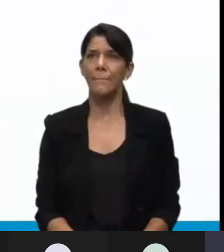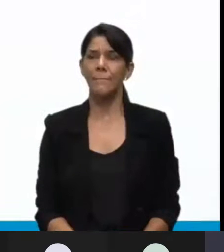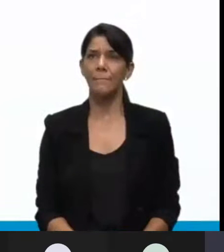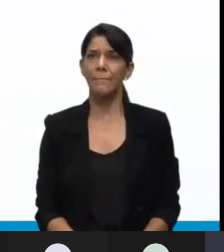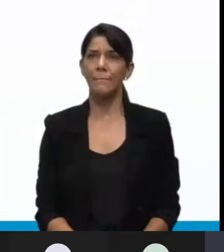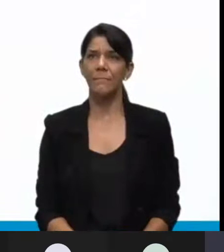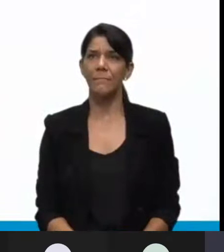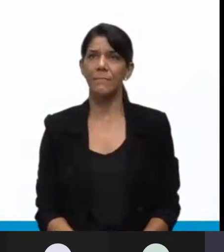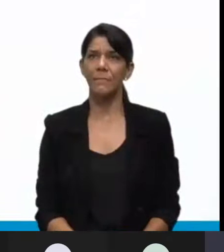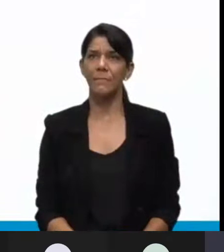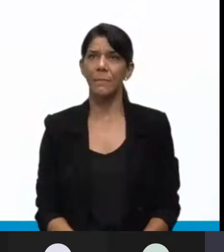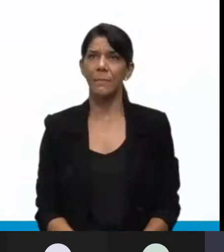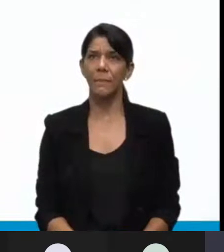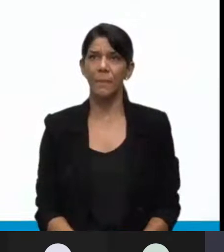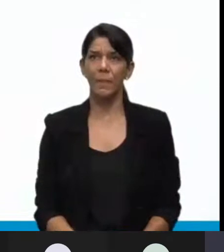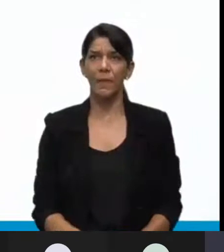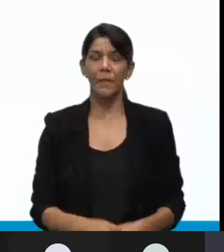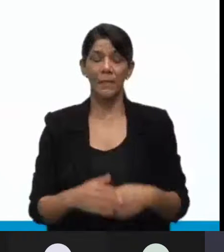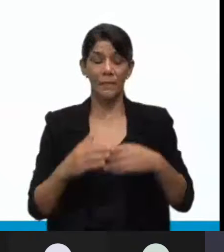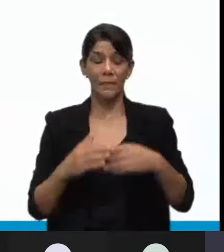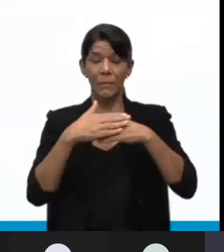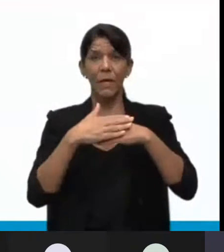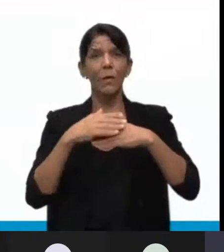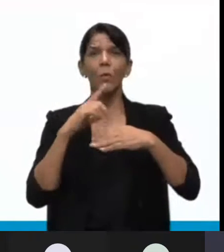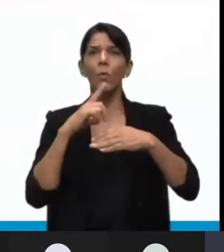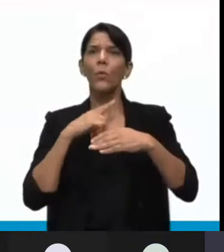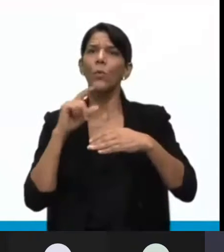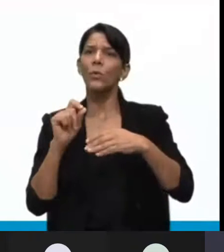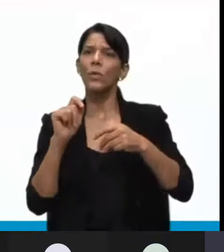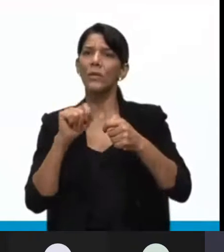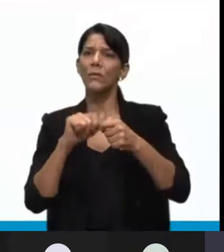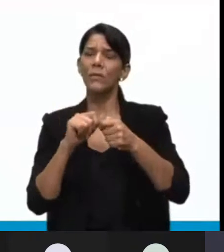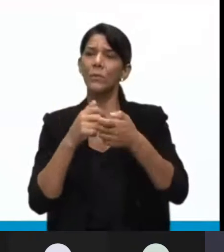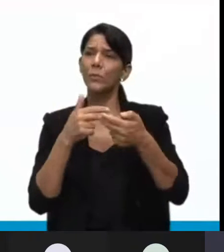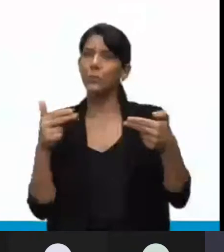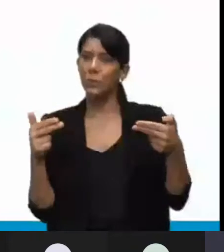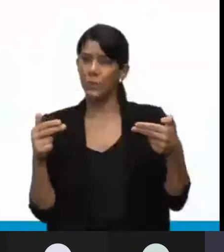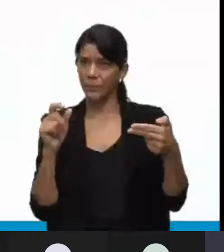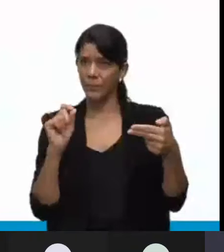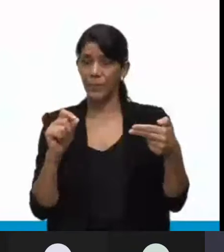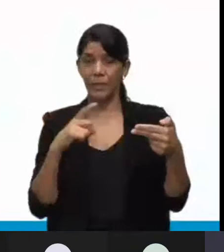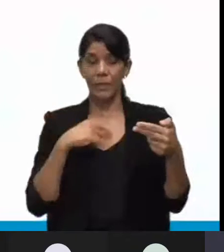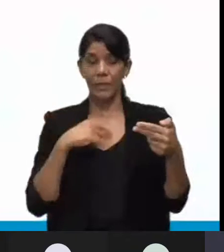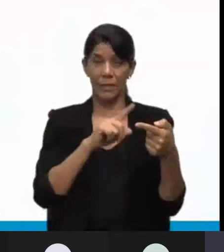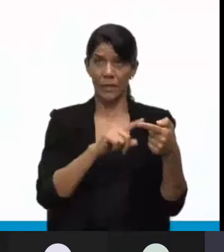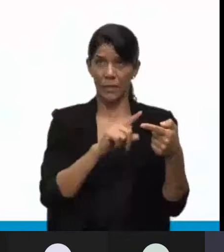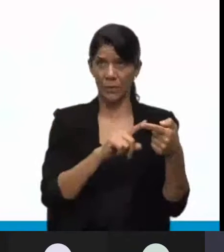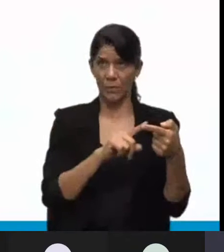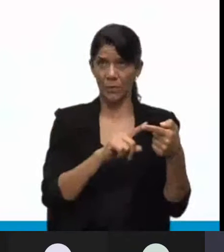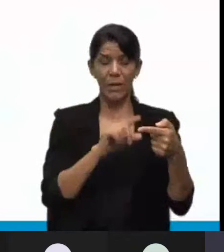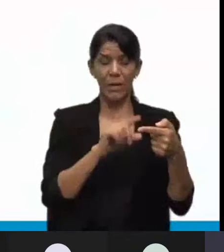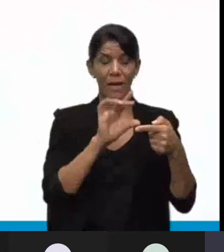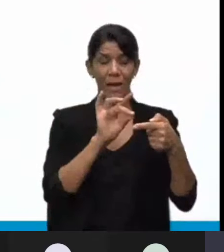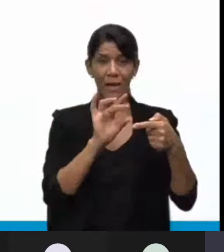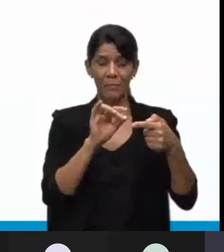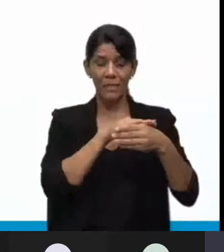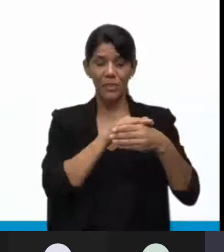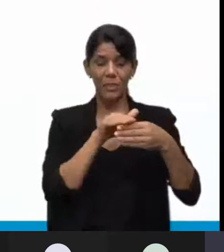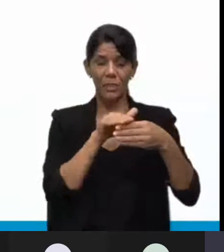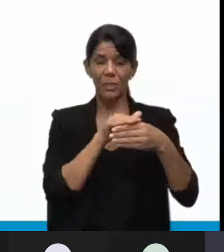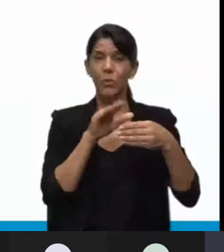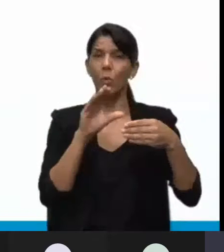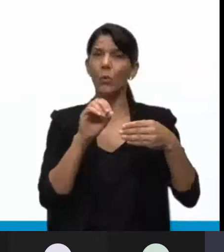Tá? Então, aqui na minha camada epicárdica, o que que eu vou ter aí formando a minha camada epicárdica? Eu vou ter uma lâmina de